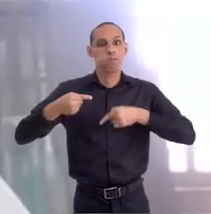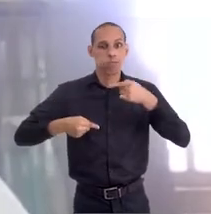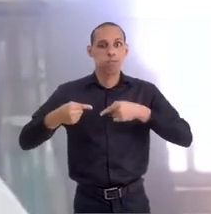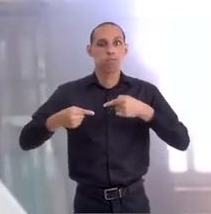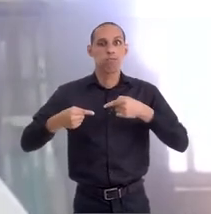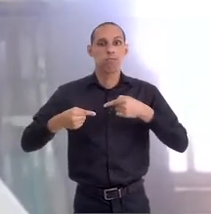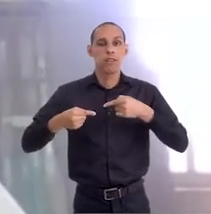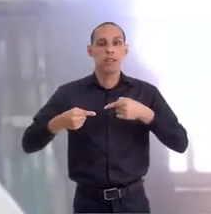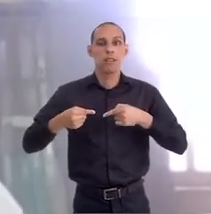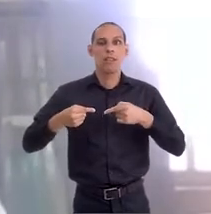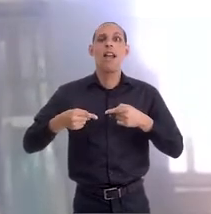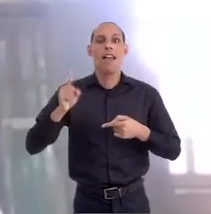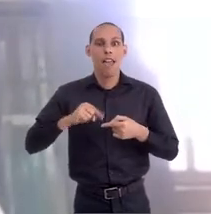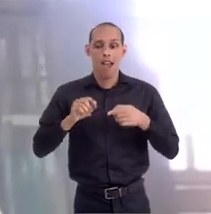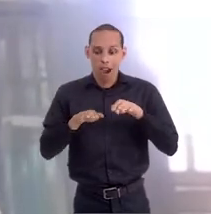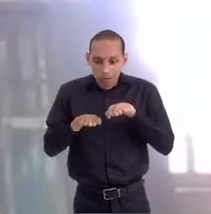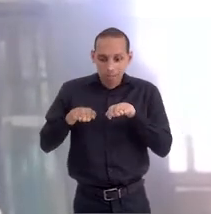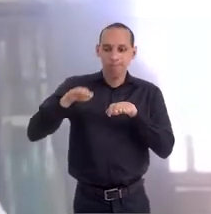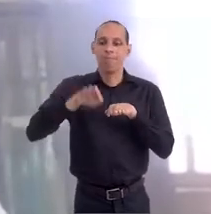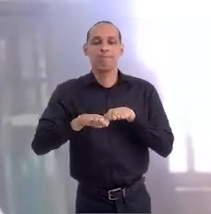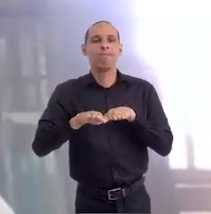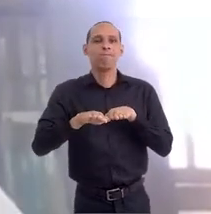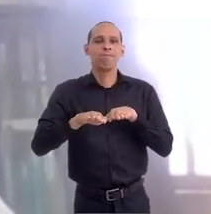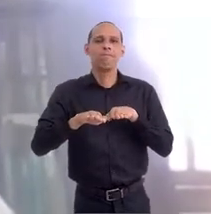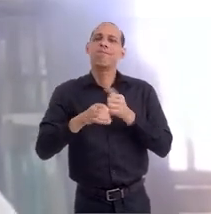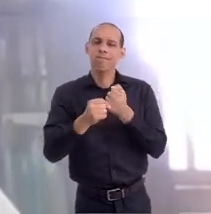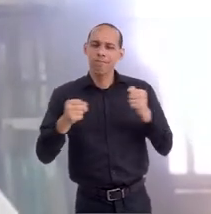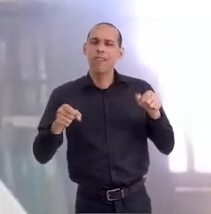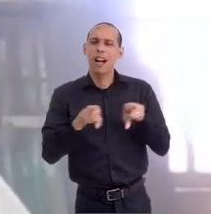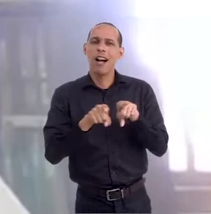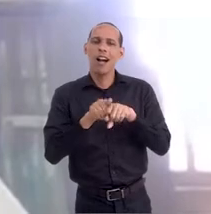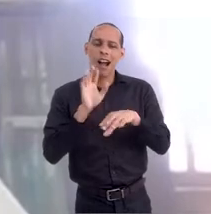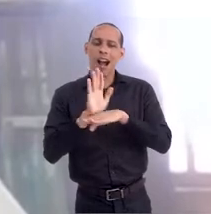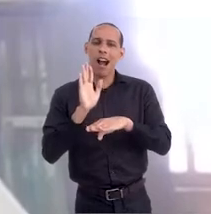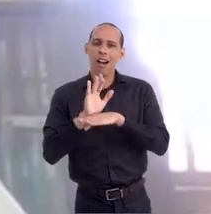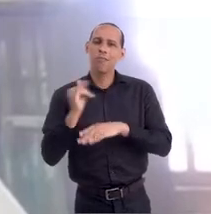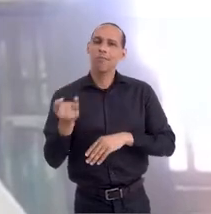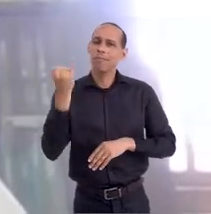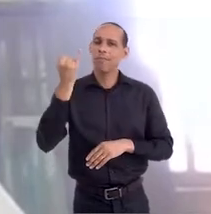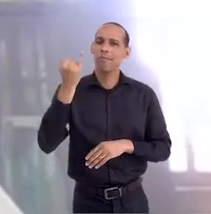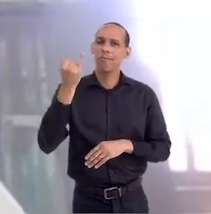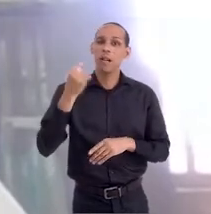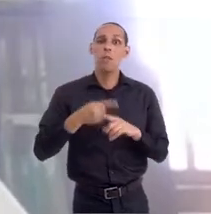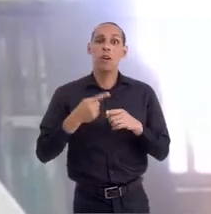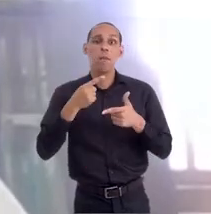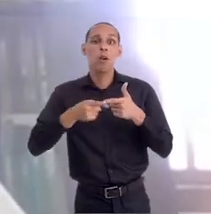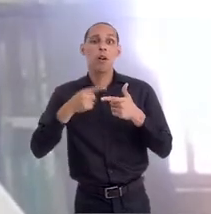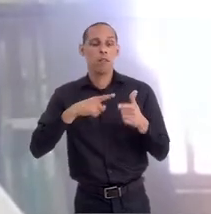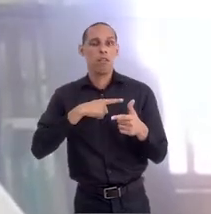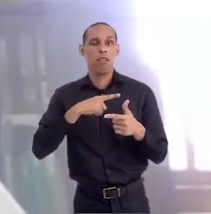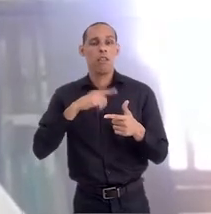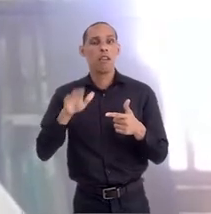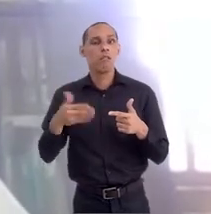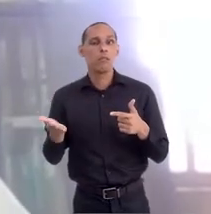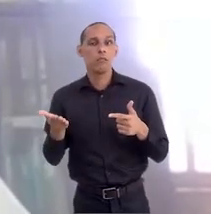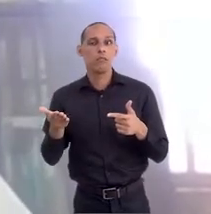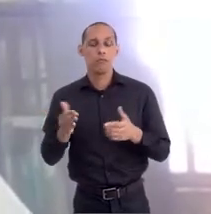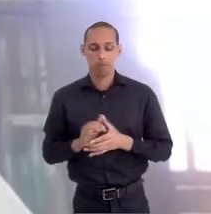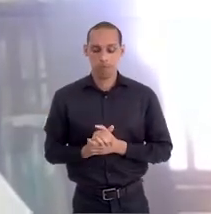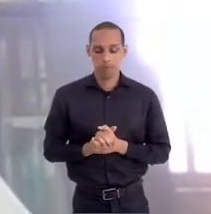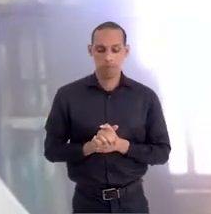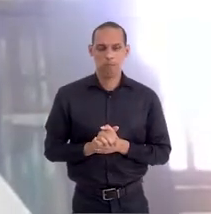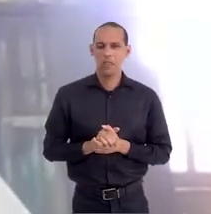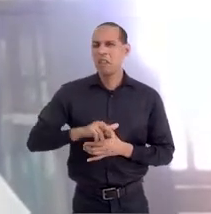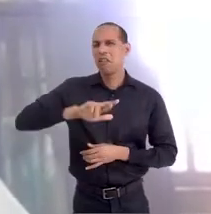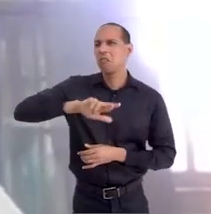E essa política será mais um grande passo nesse sentido, porque um dos problemas, né, que a gente identifica